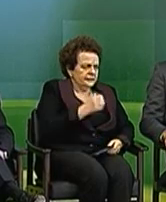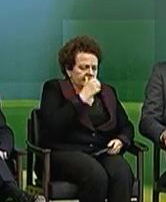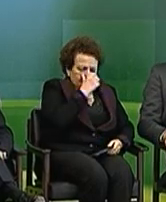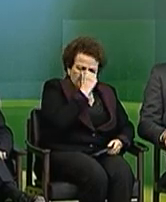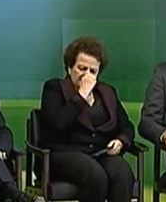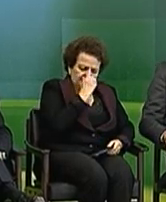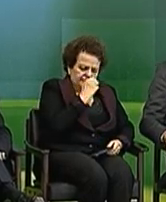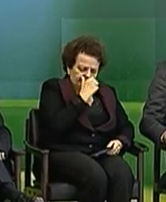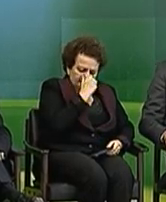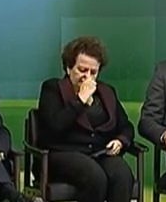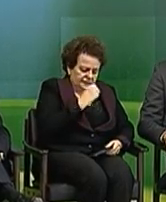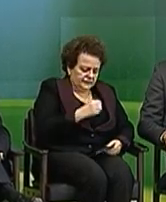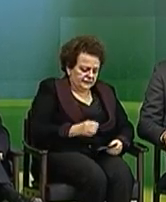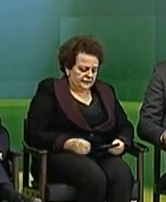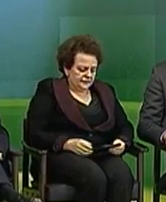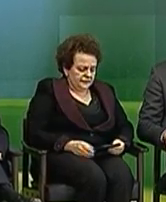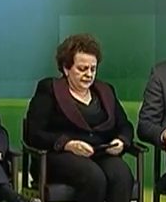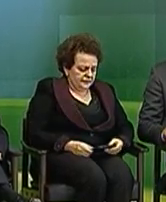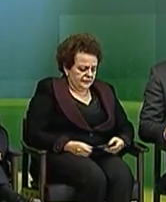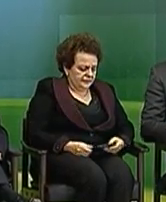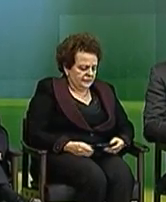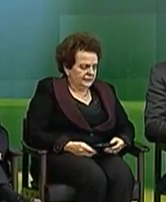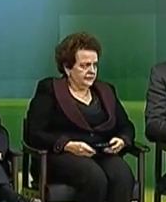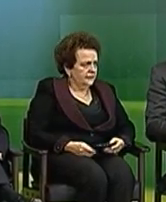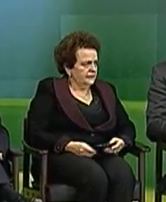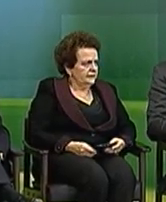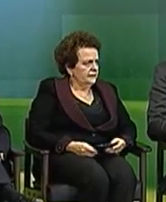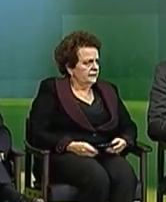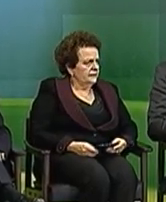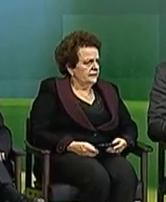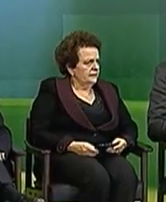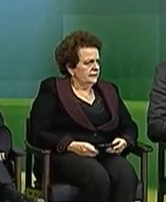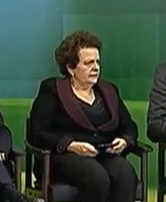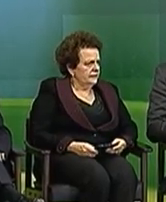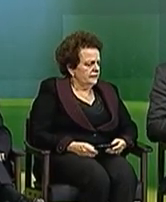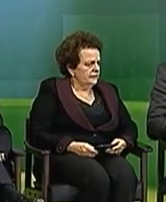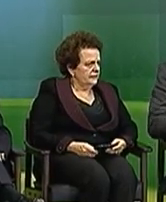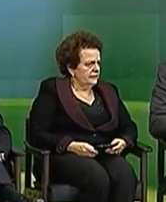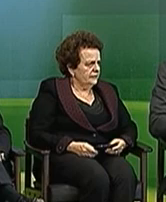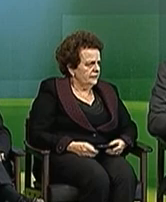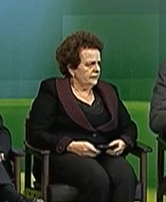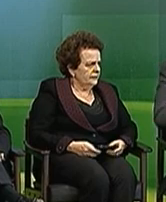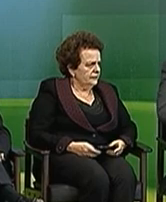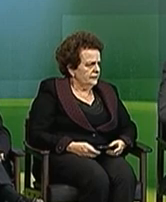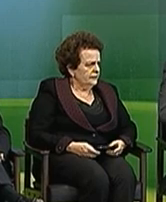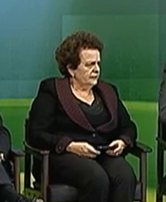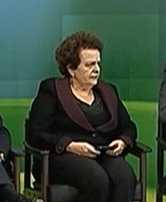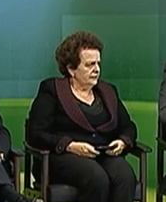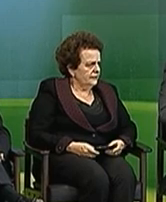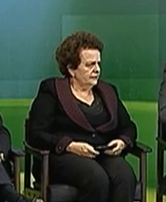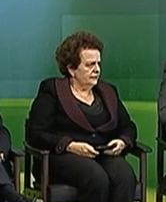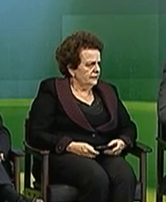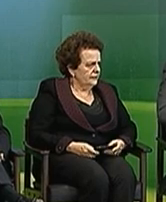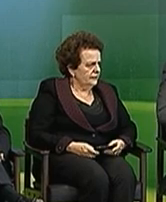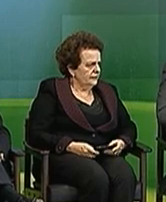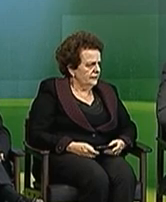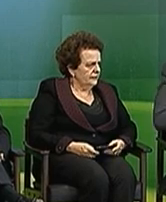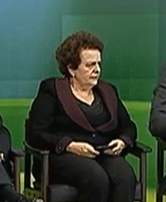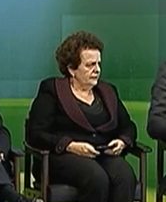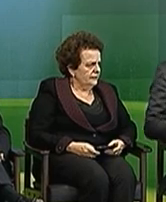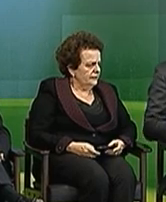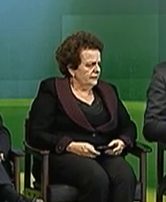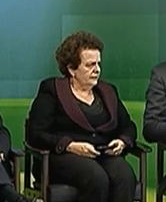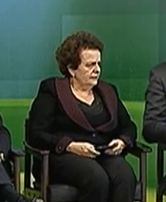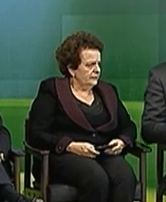república representando a ministra Maria do Rosário Nunes também a senhora Renata Leite diretora de políticas para as mulheres